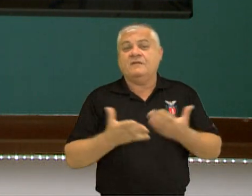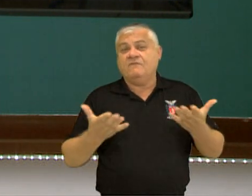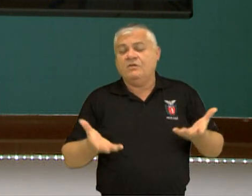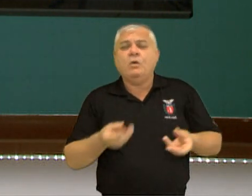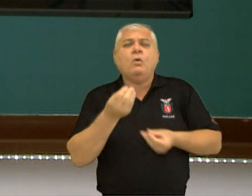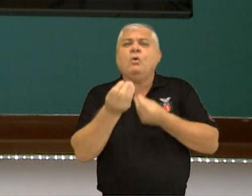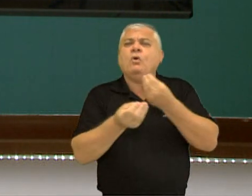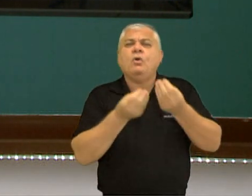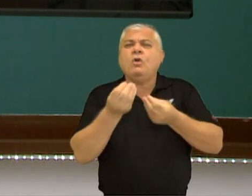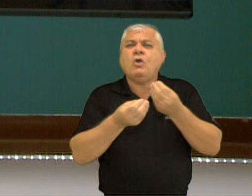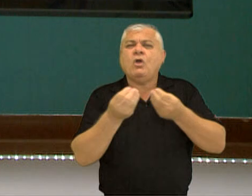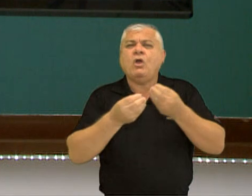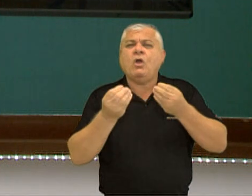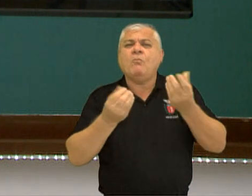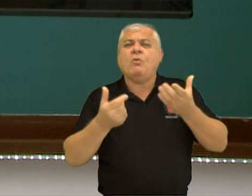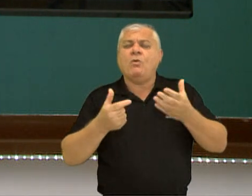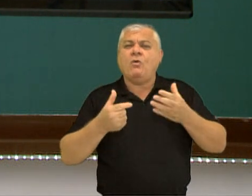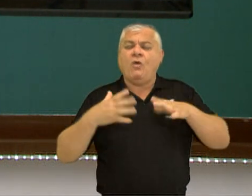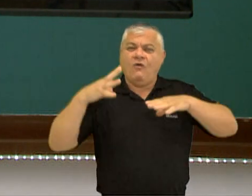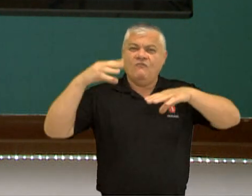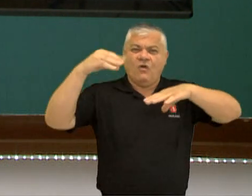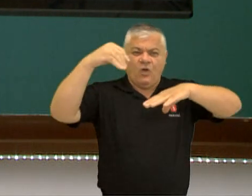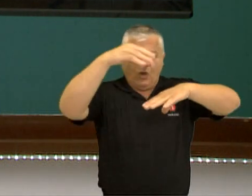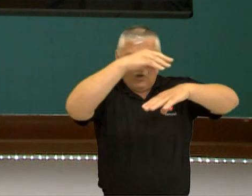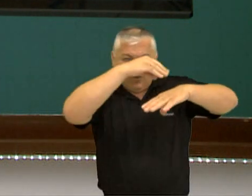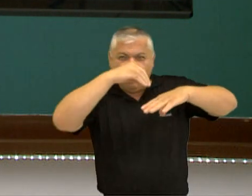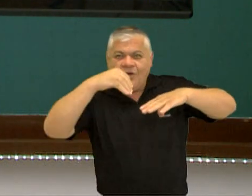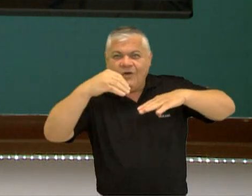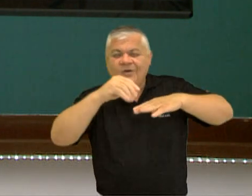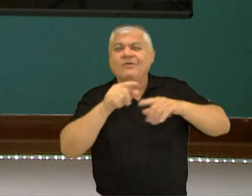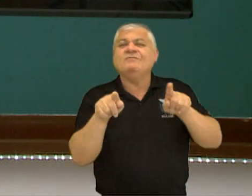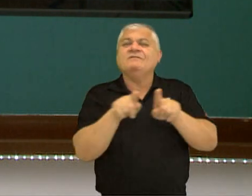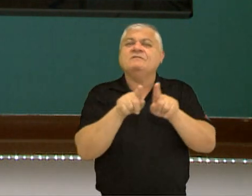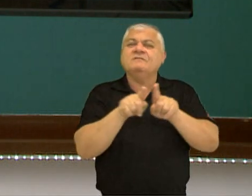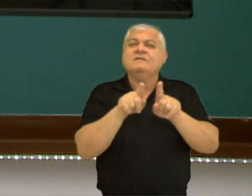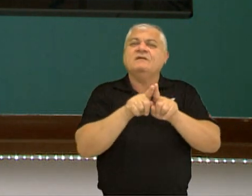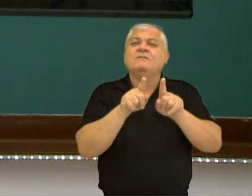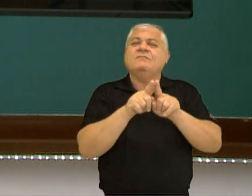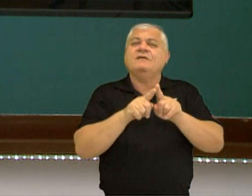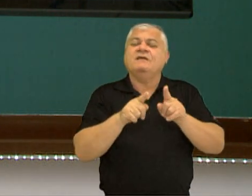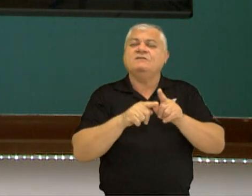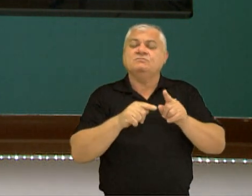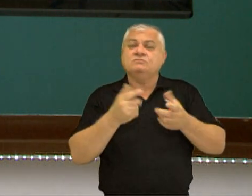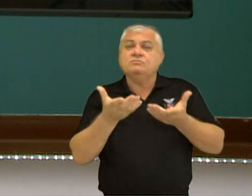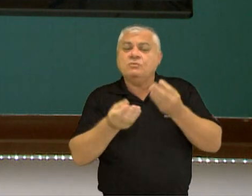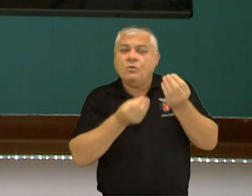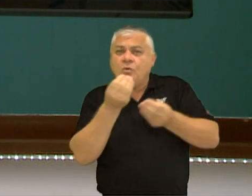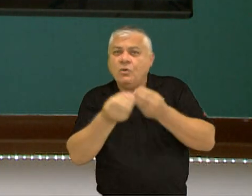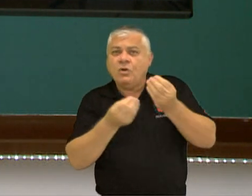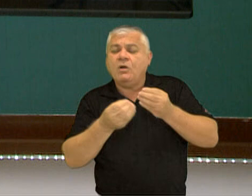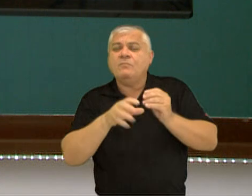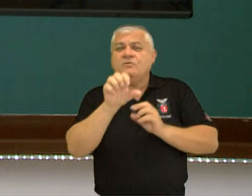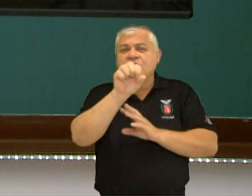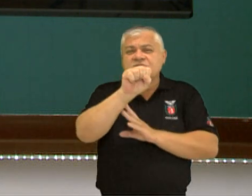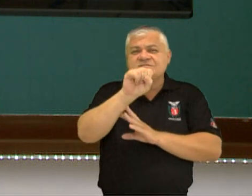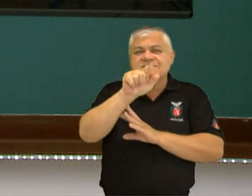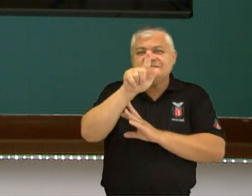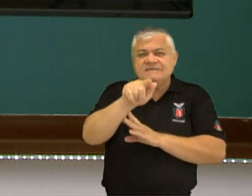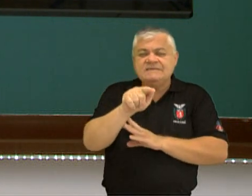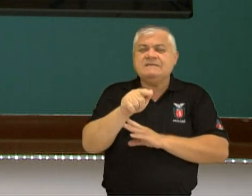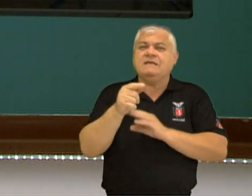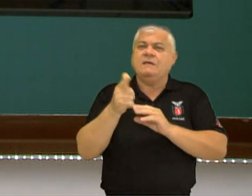como se obtém as imagens aéreas e do processamento do Sistema de Informações Geográficas, do SIG, de como que a gente